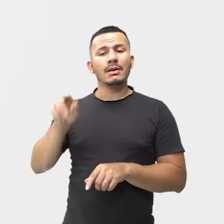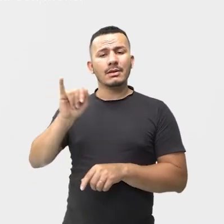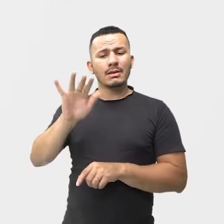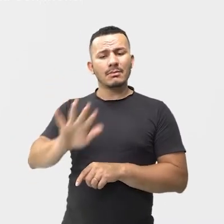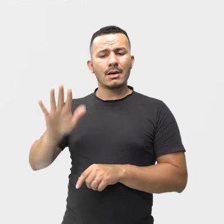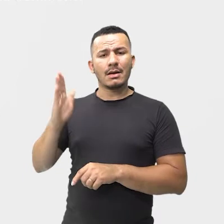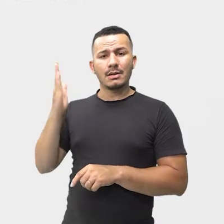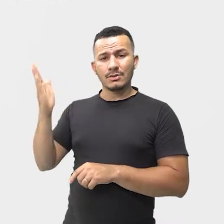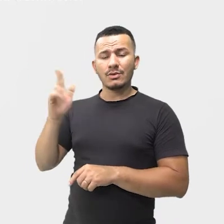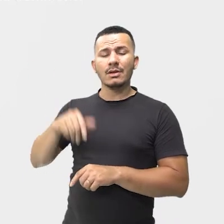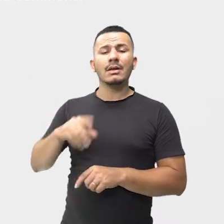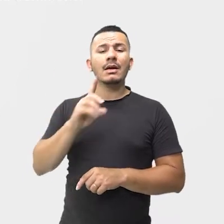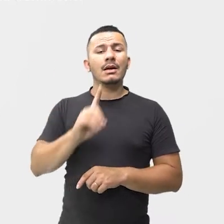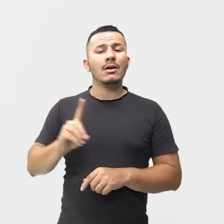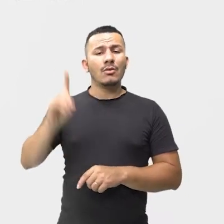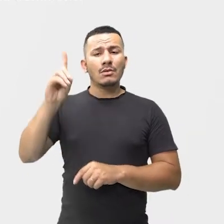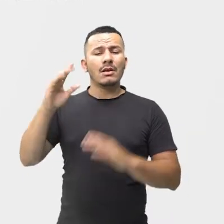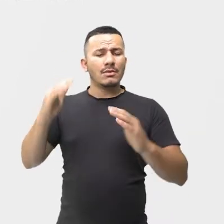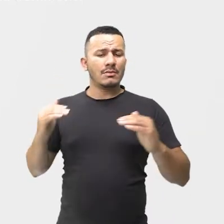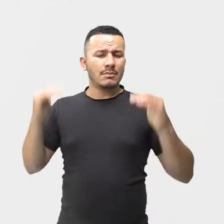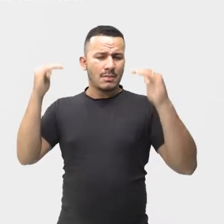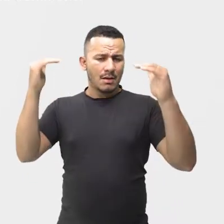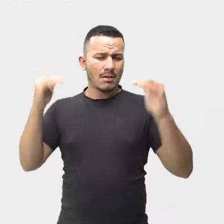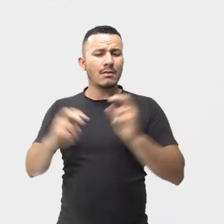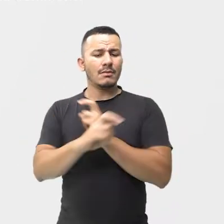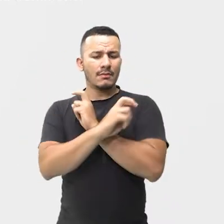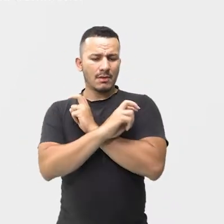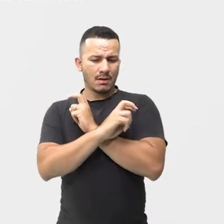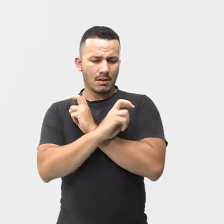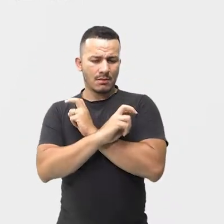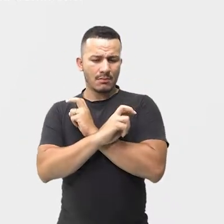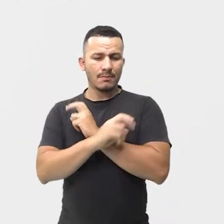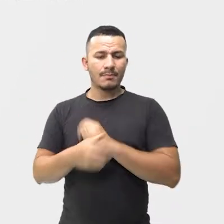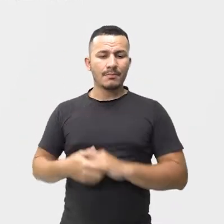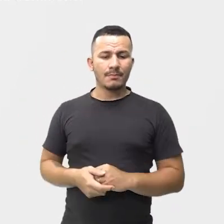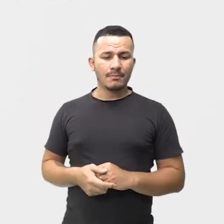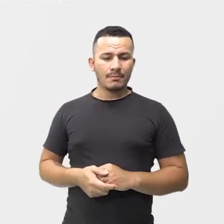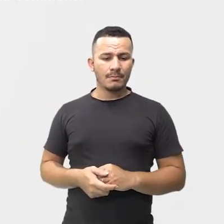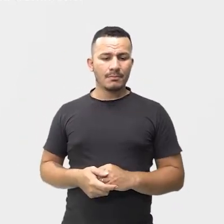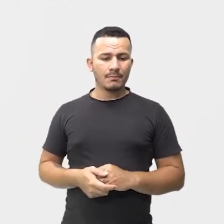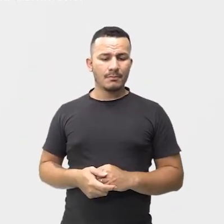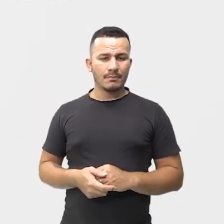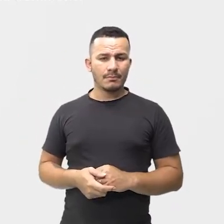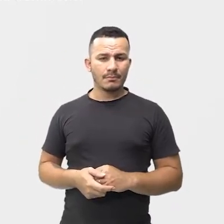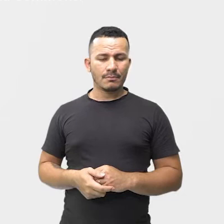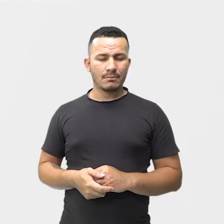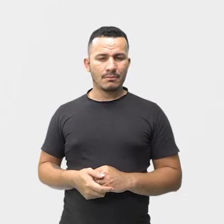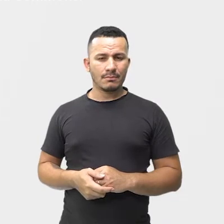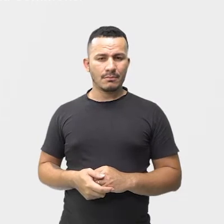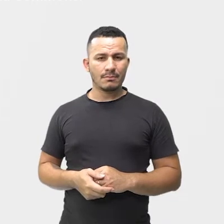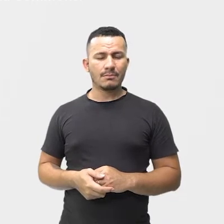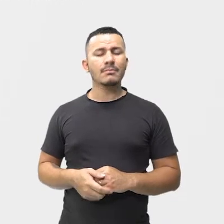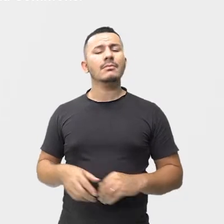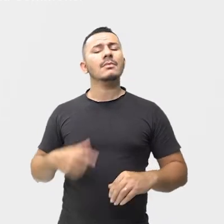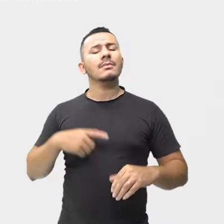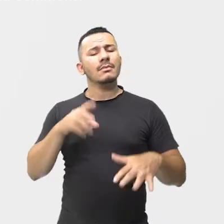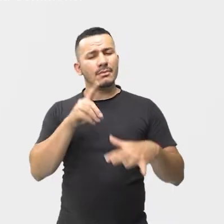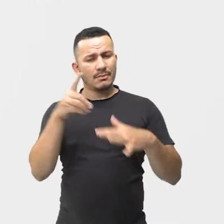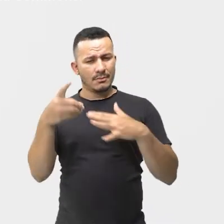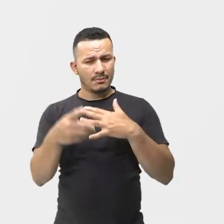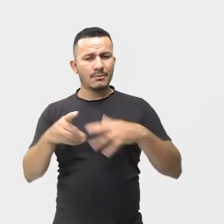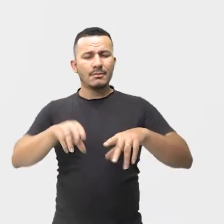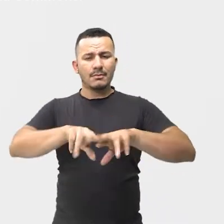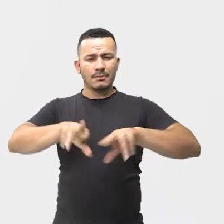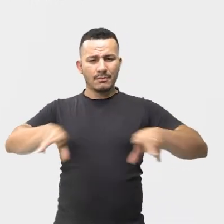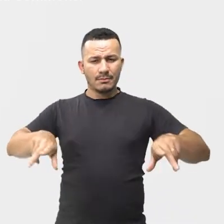fosse o deus maior dos faraós. Então, para cada E havia vários ali deuses. Como nós